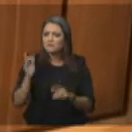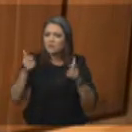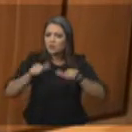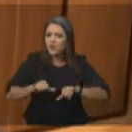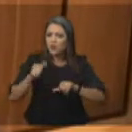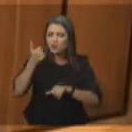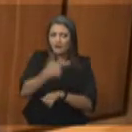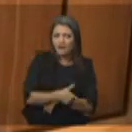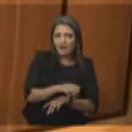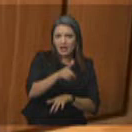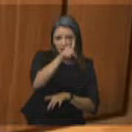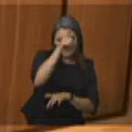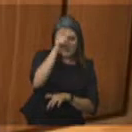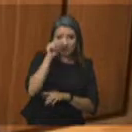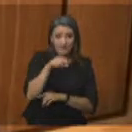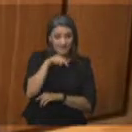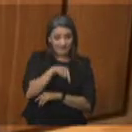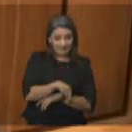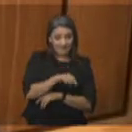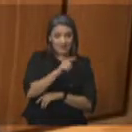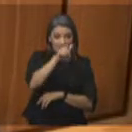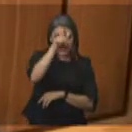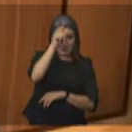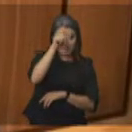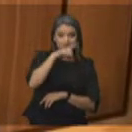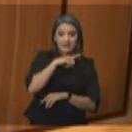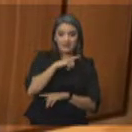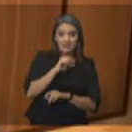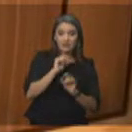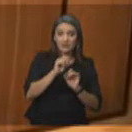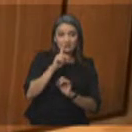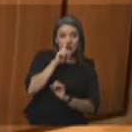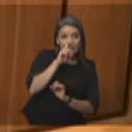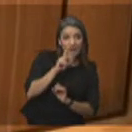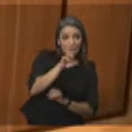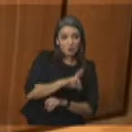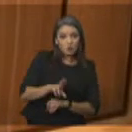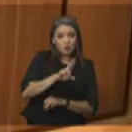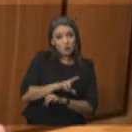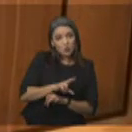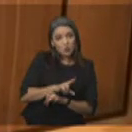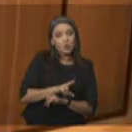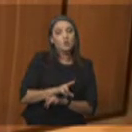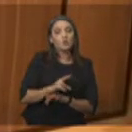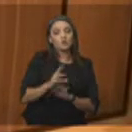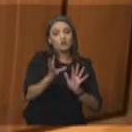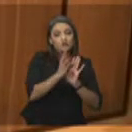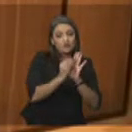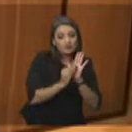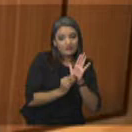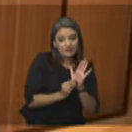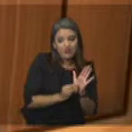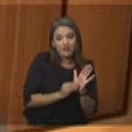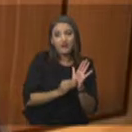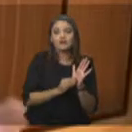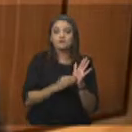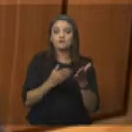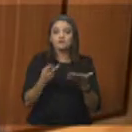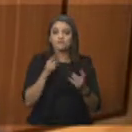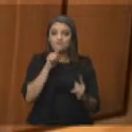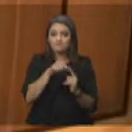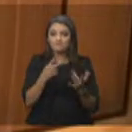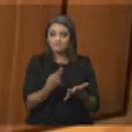caso alemão. Enquanto que aqui na Alemanha, o perigo da utilização de dados com desvio de finalidade para execução administrativa